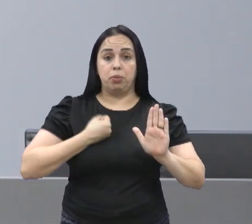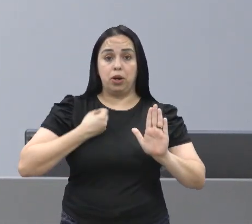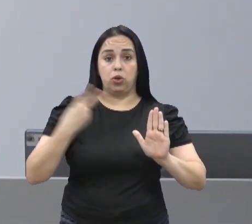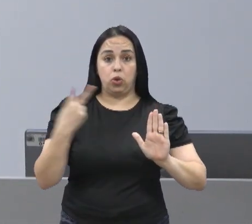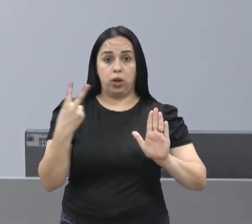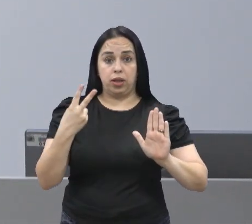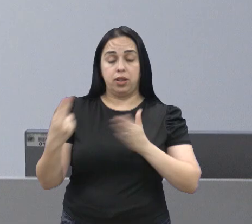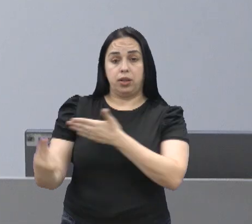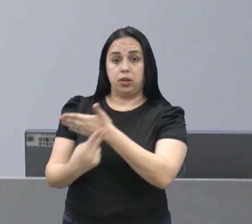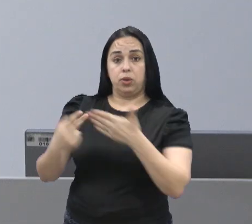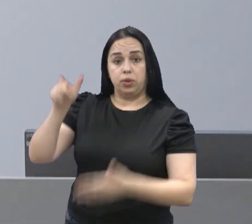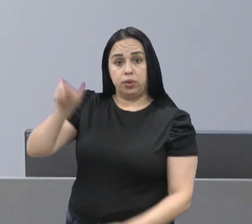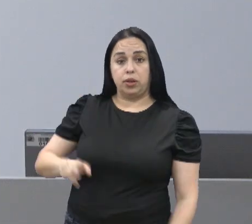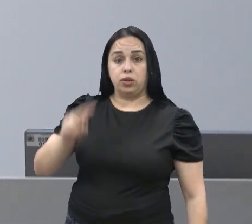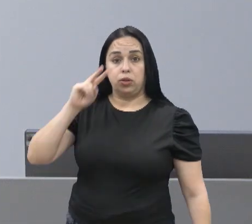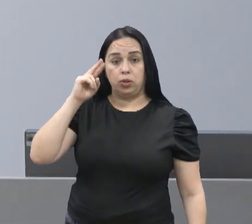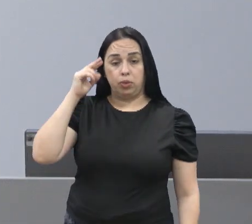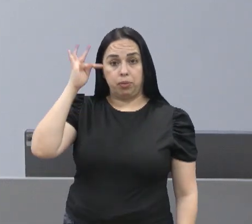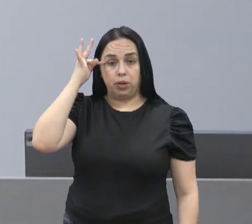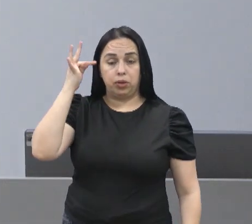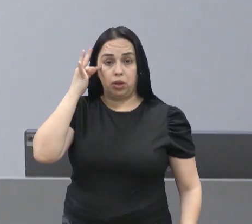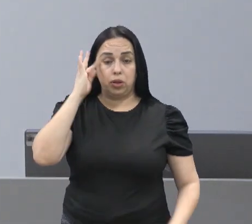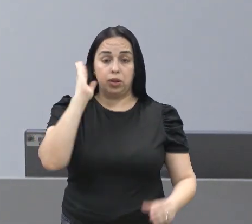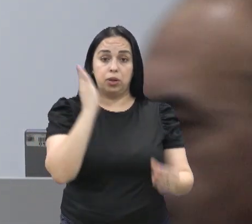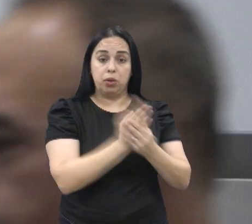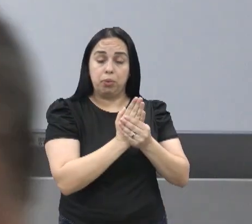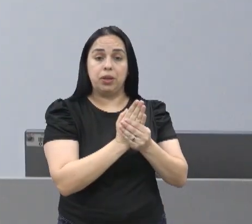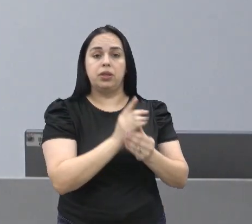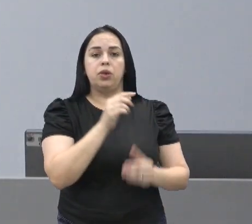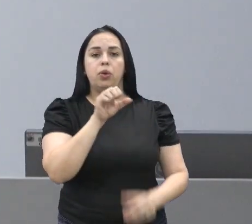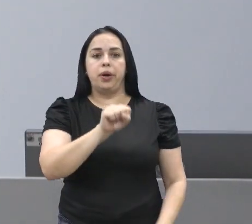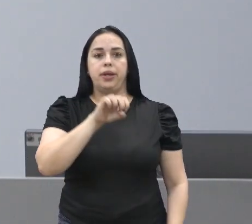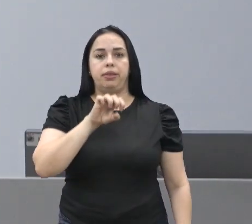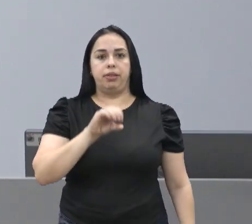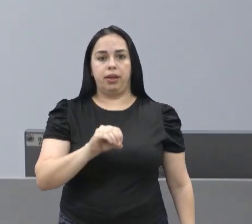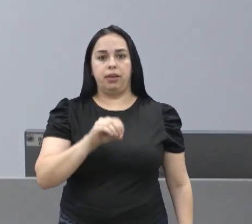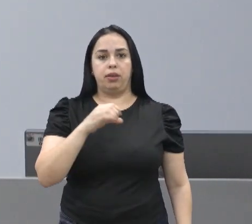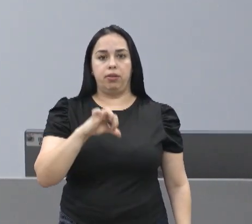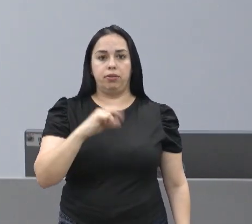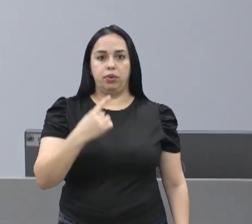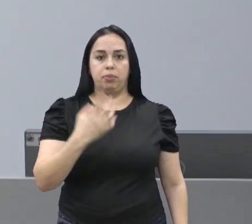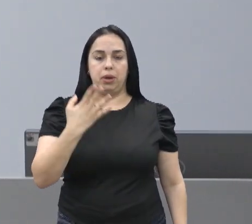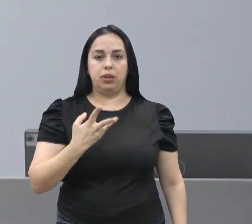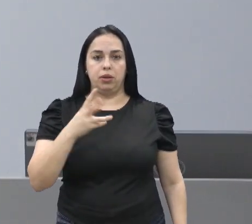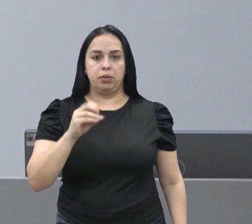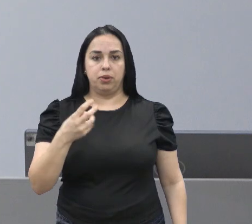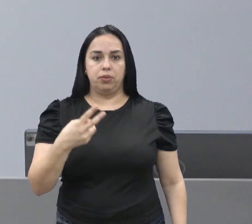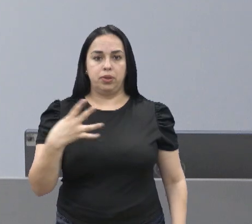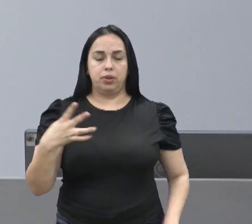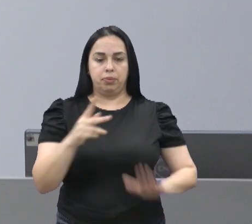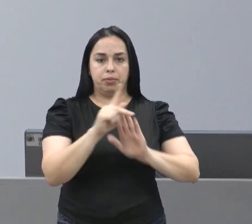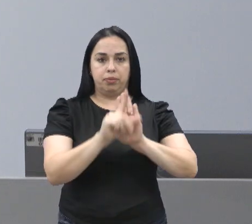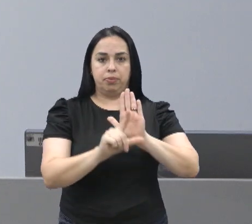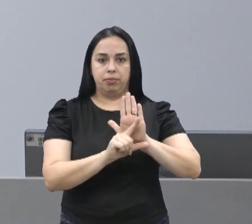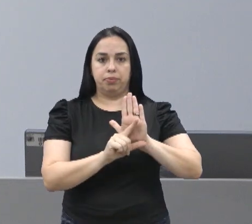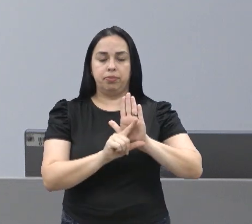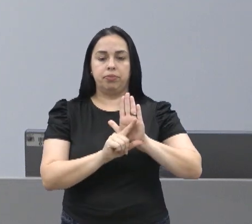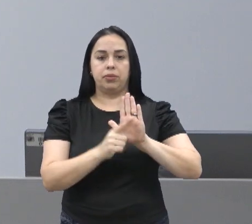vereador Tomás Henrique, ao processo número 8091/2023, Projeto de lei número